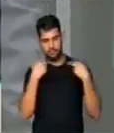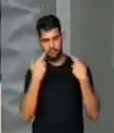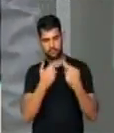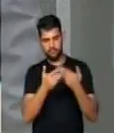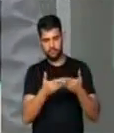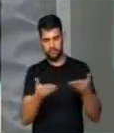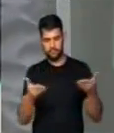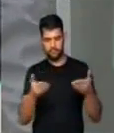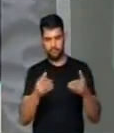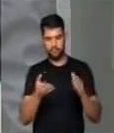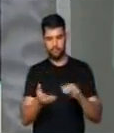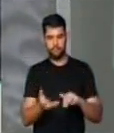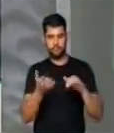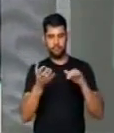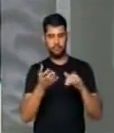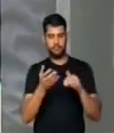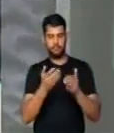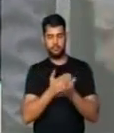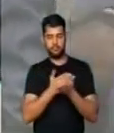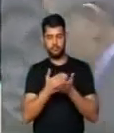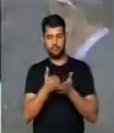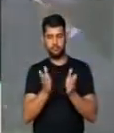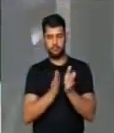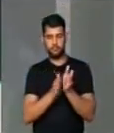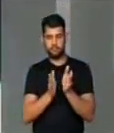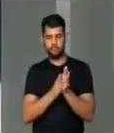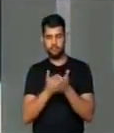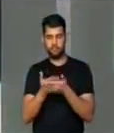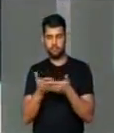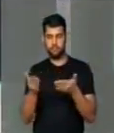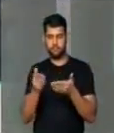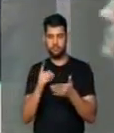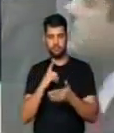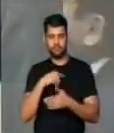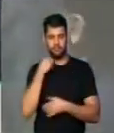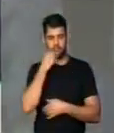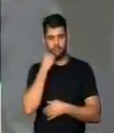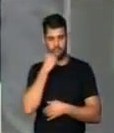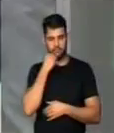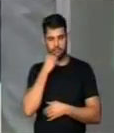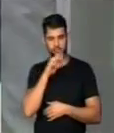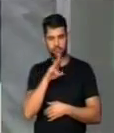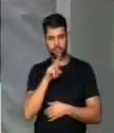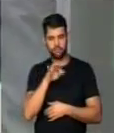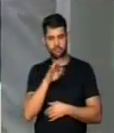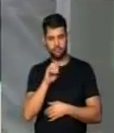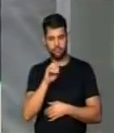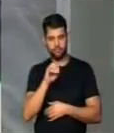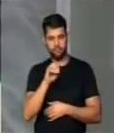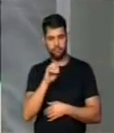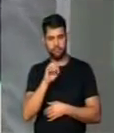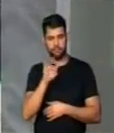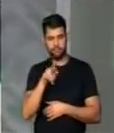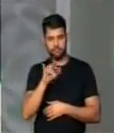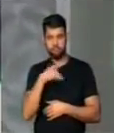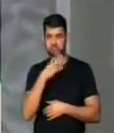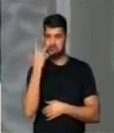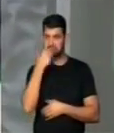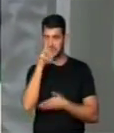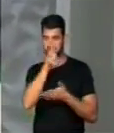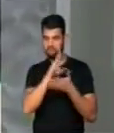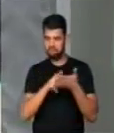sessão do Congresso Nacional, parabenizar ao senador Welito Fagundes pelo brilhante